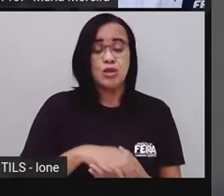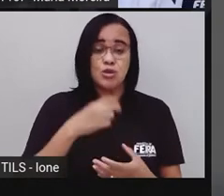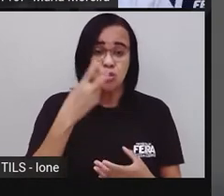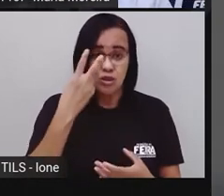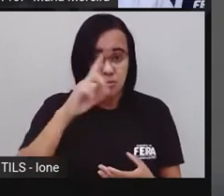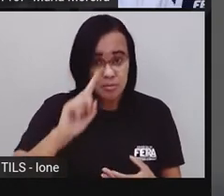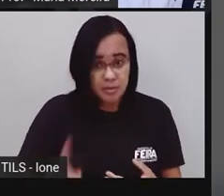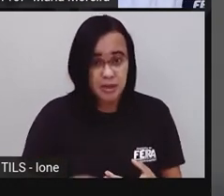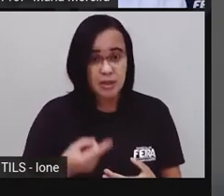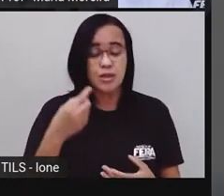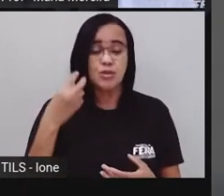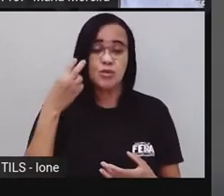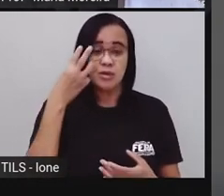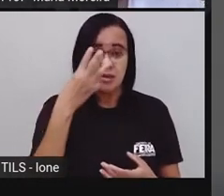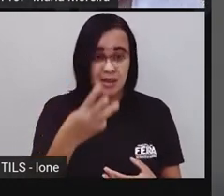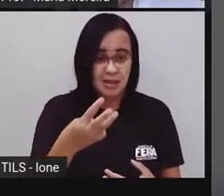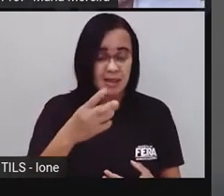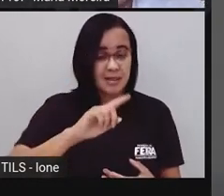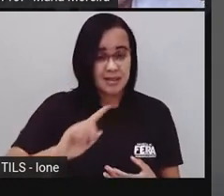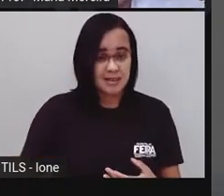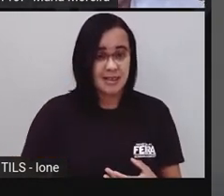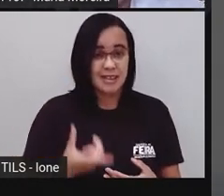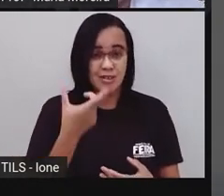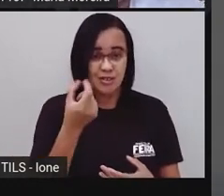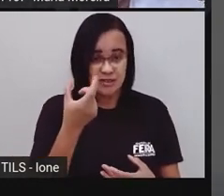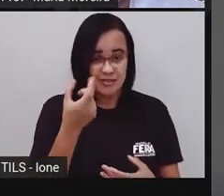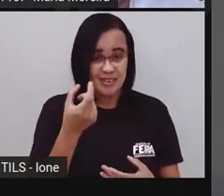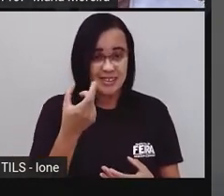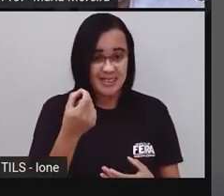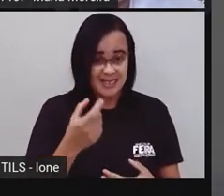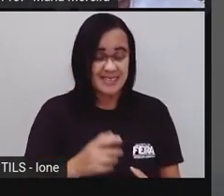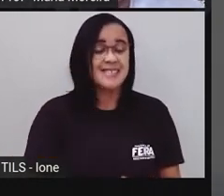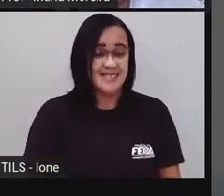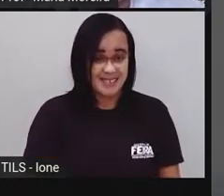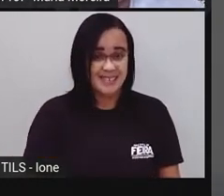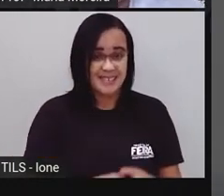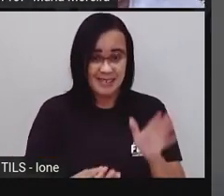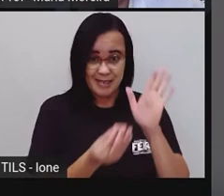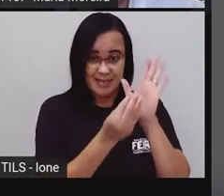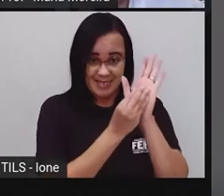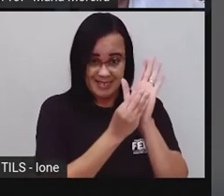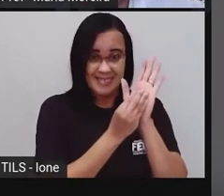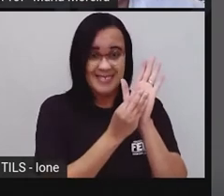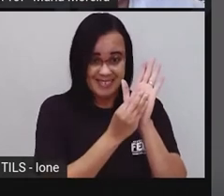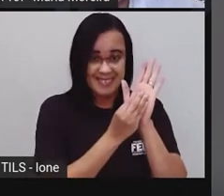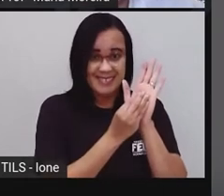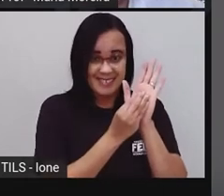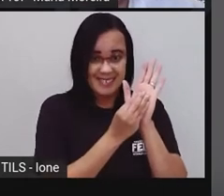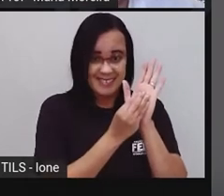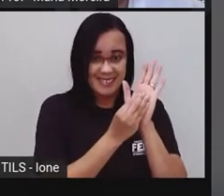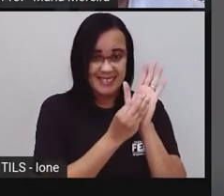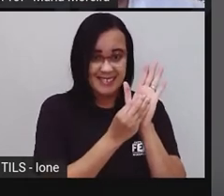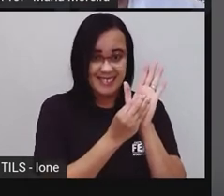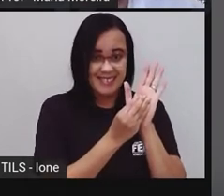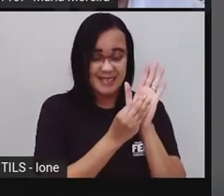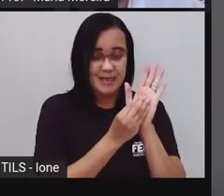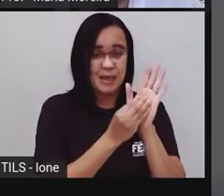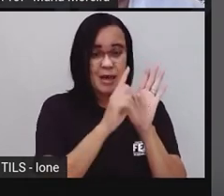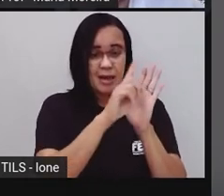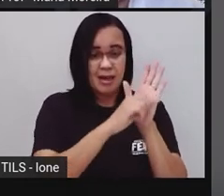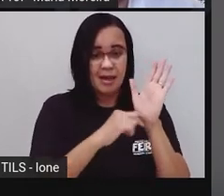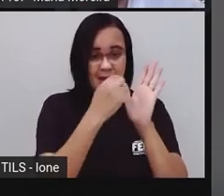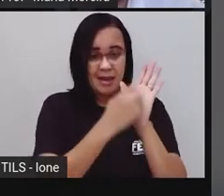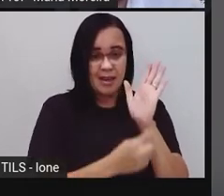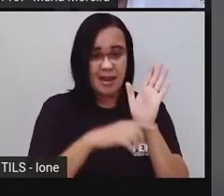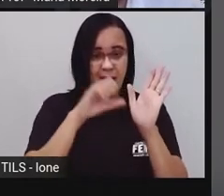quanto 2320 cadernos então eu vou marcar Aonde Ó o meu X em aonde exatamente